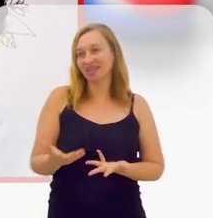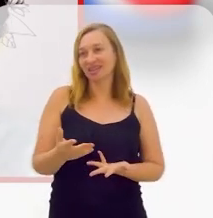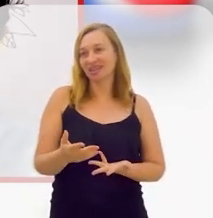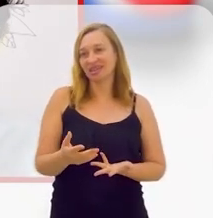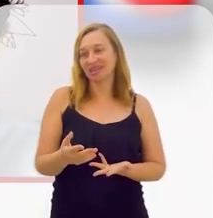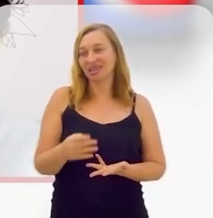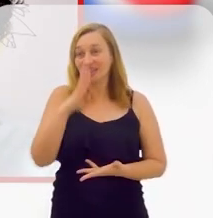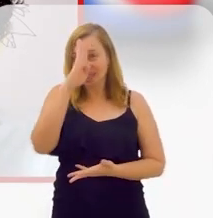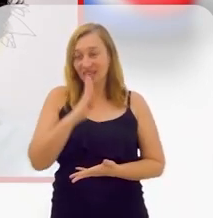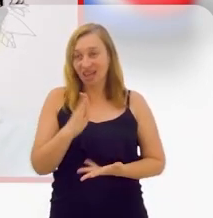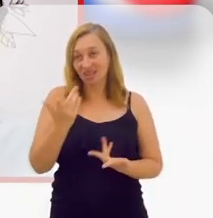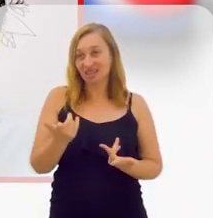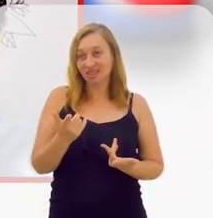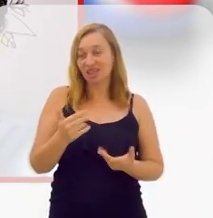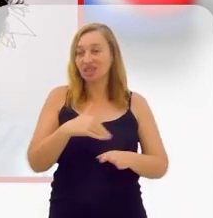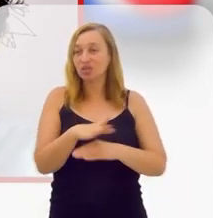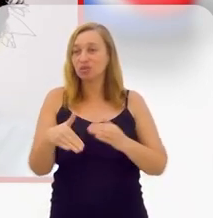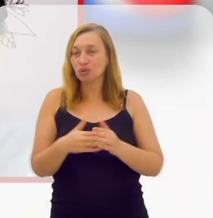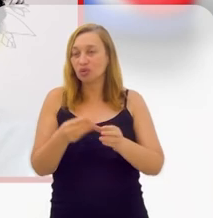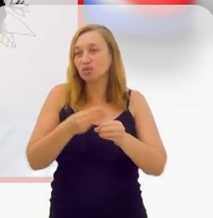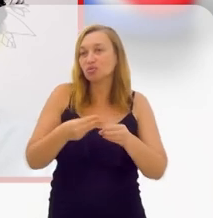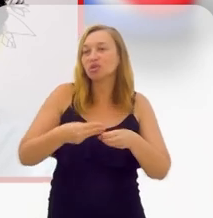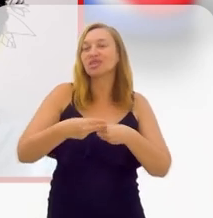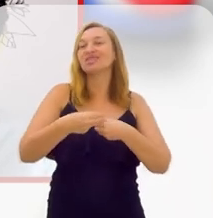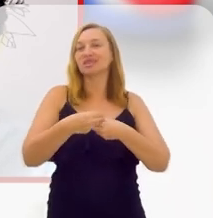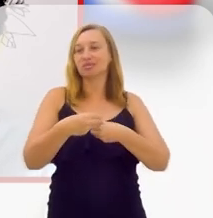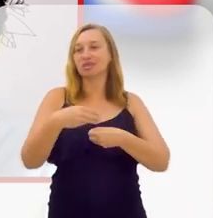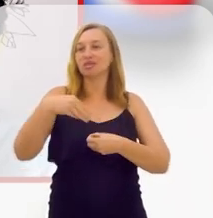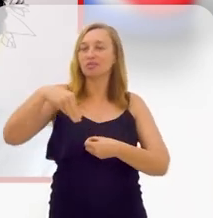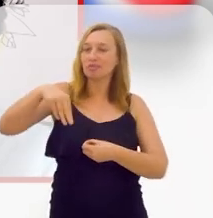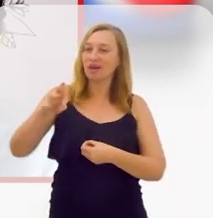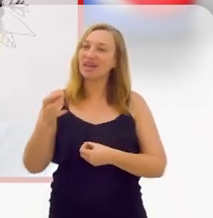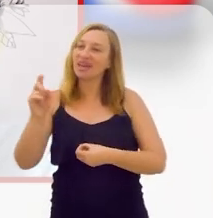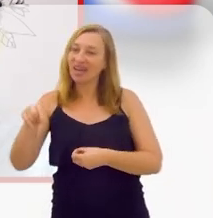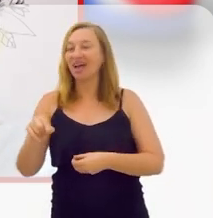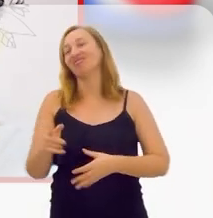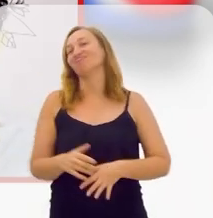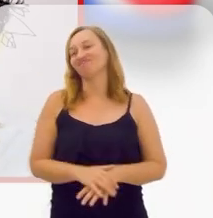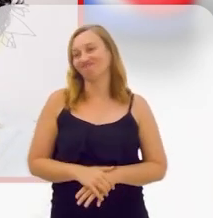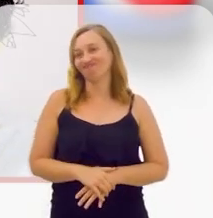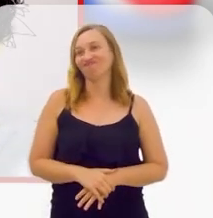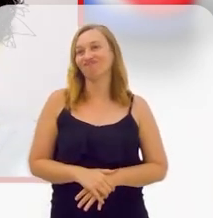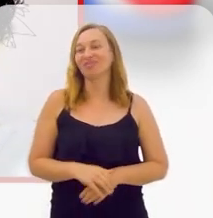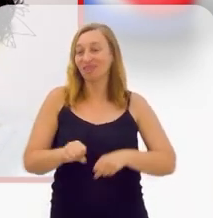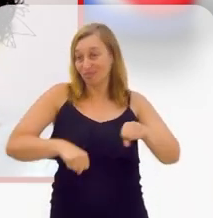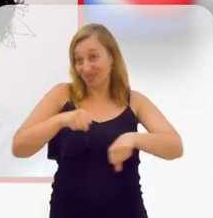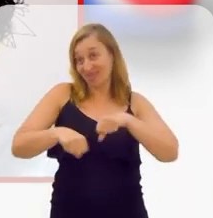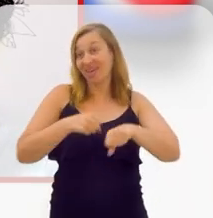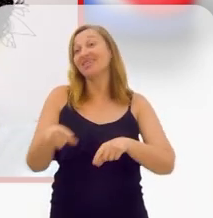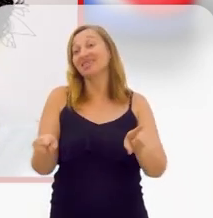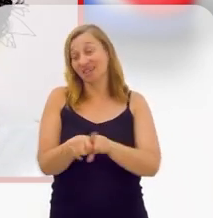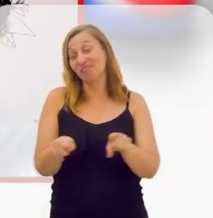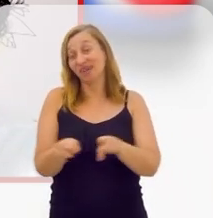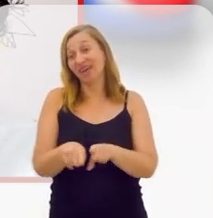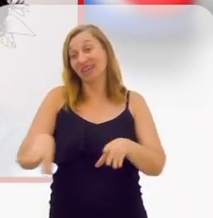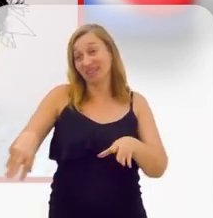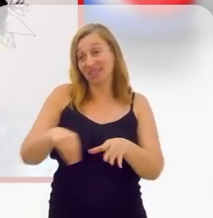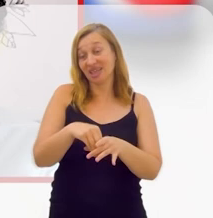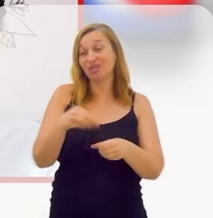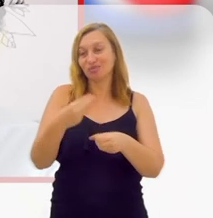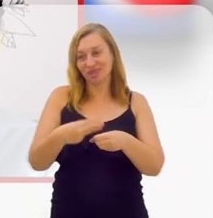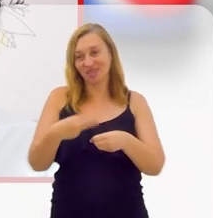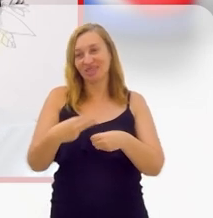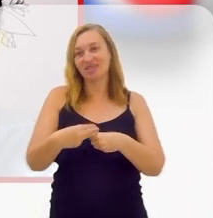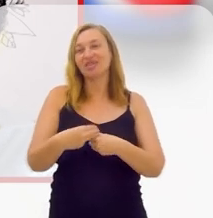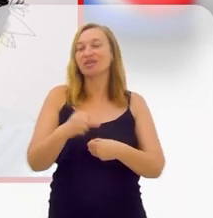Itaipuaçu, ele rege todos os municípios de Maricá, é gratuito. A bicicleta também é gratuita dentro